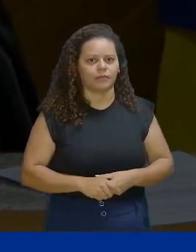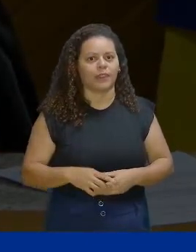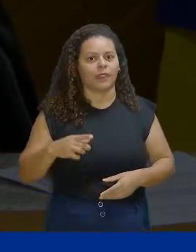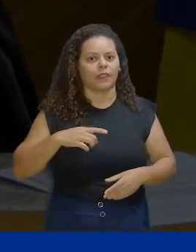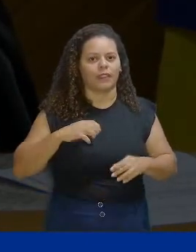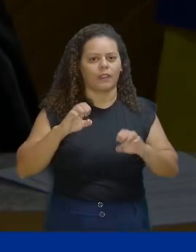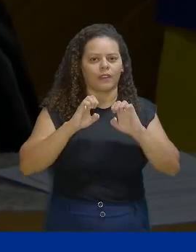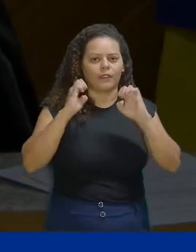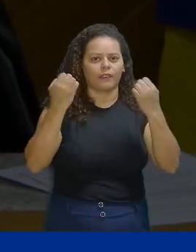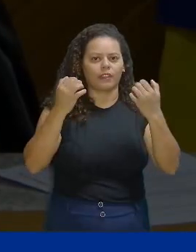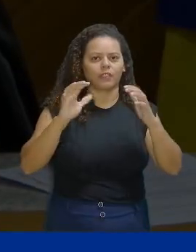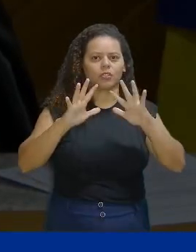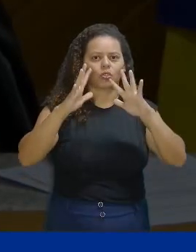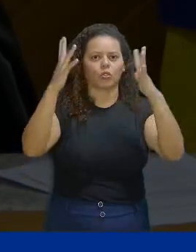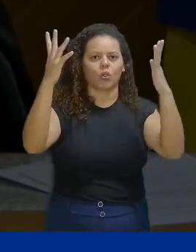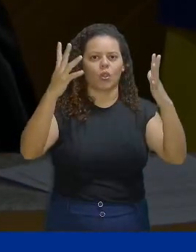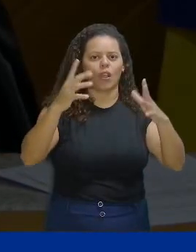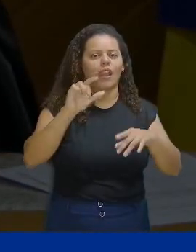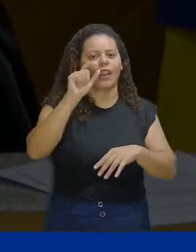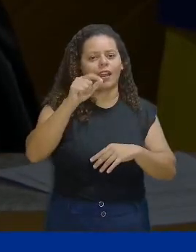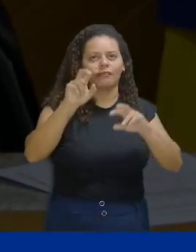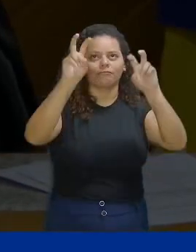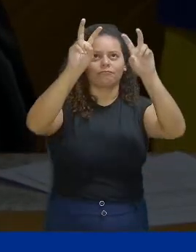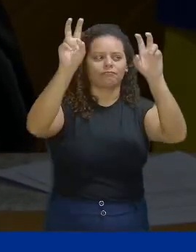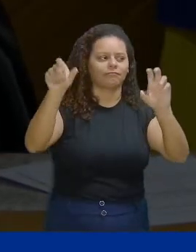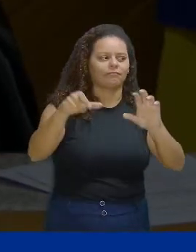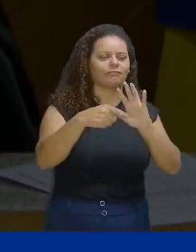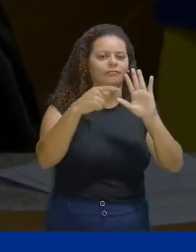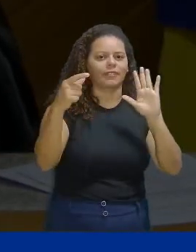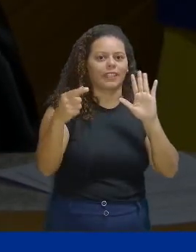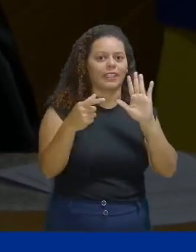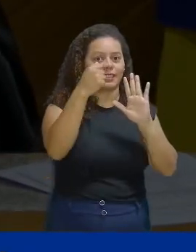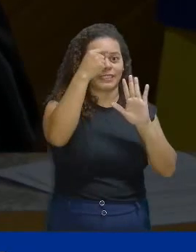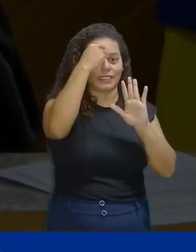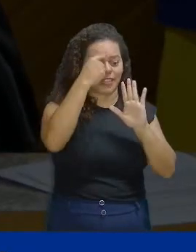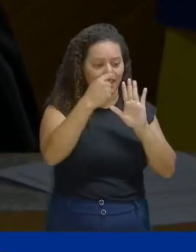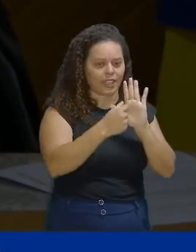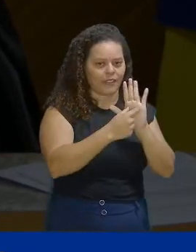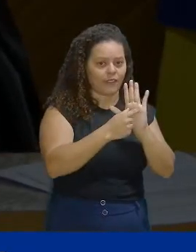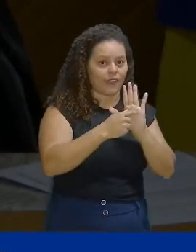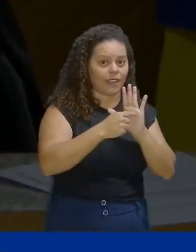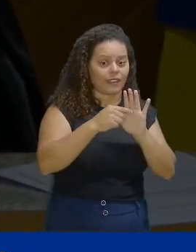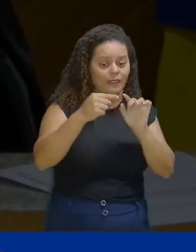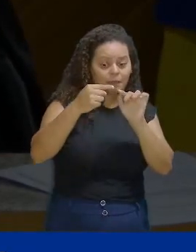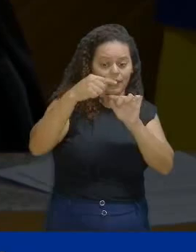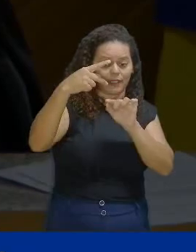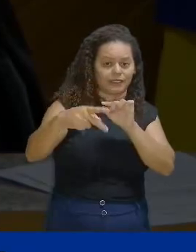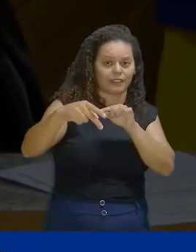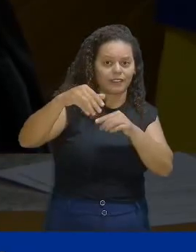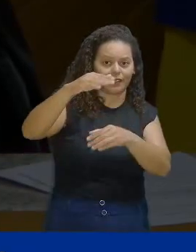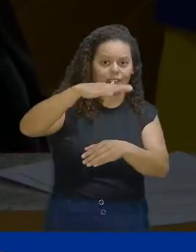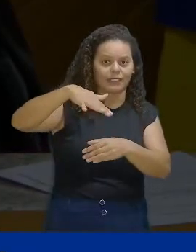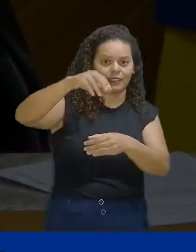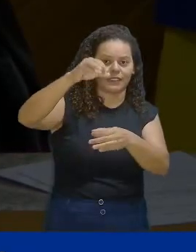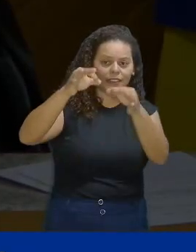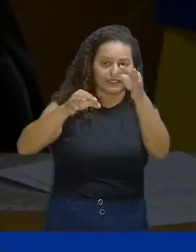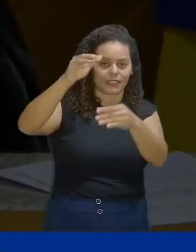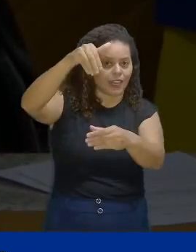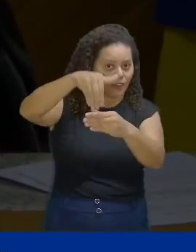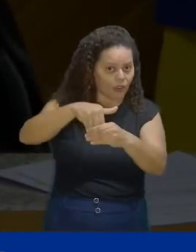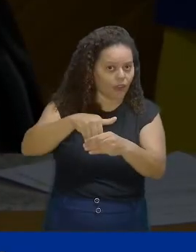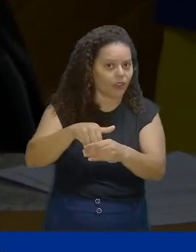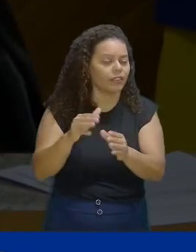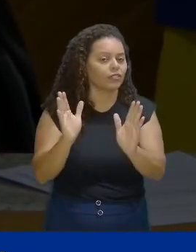evento sobre inteligência artificial Foco no desembargador na Carmo Justiça Antônio. Eleitoral. E nós estamos